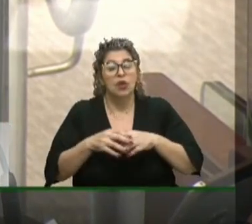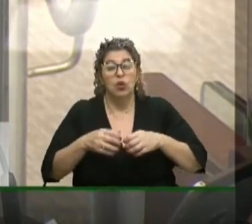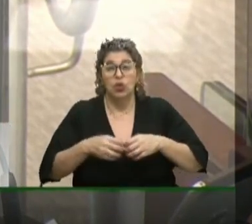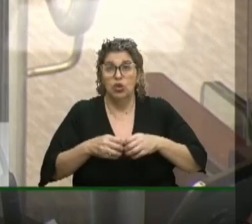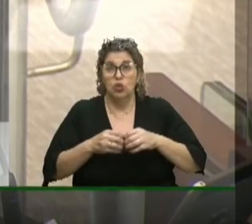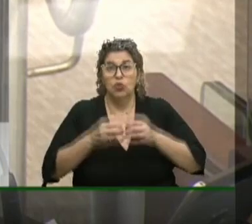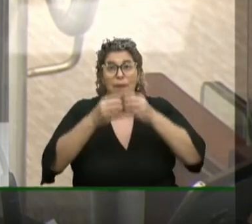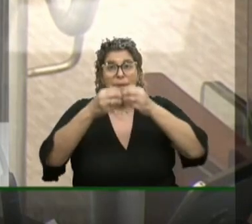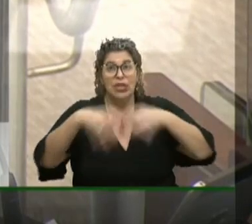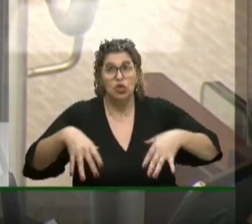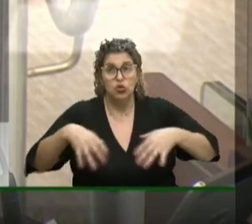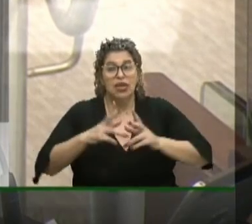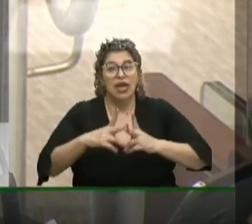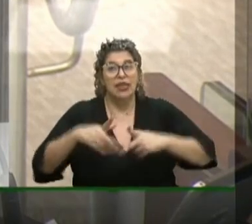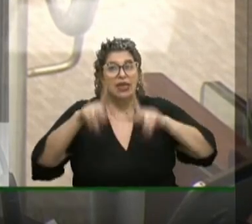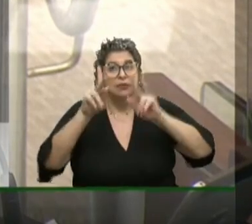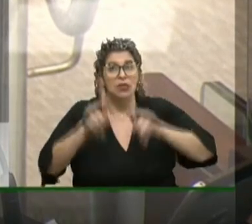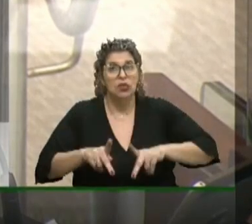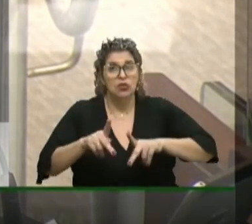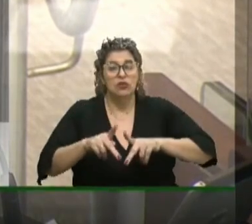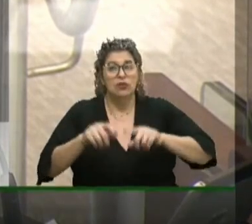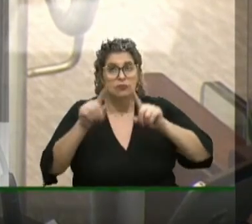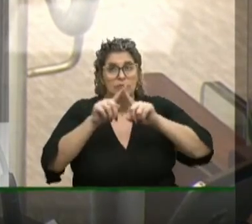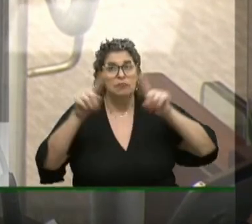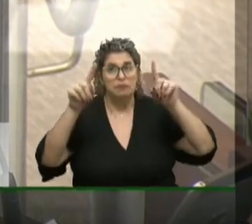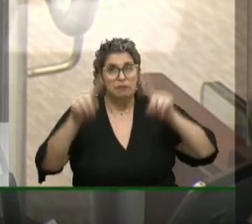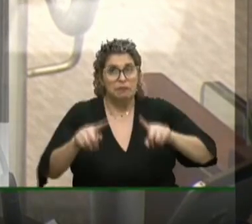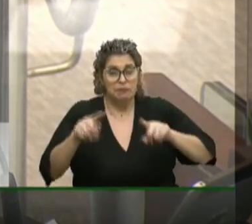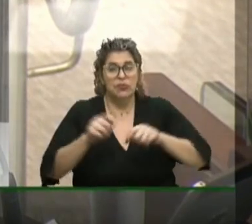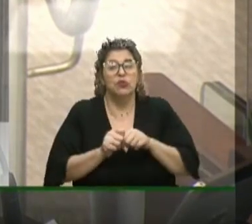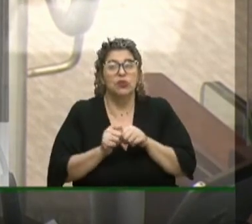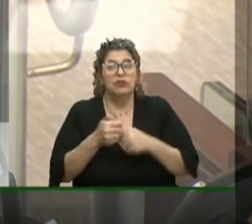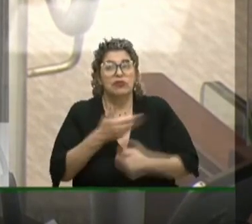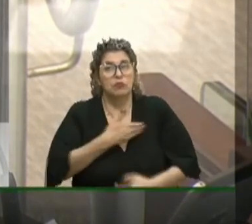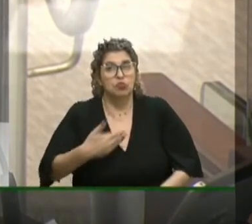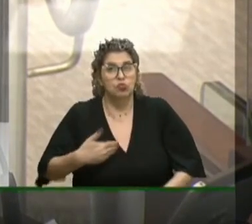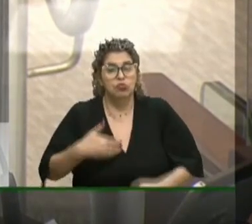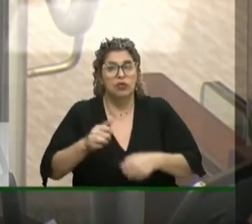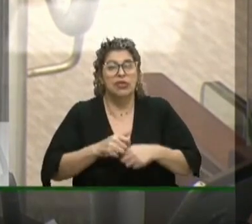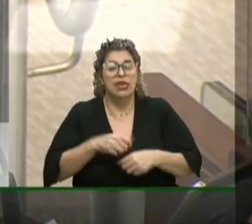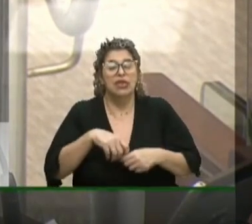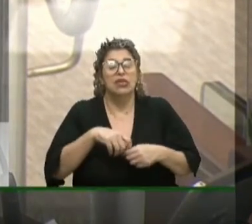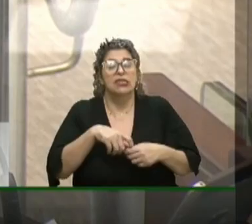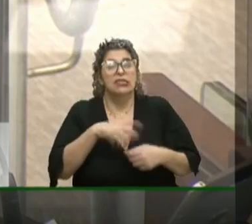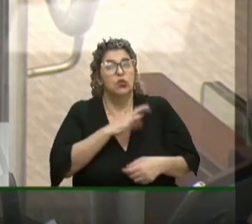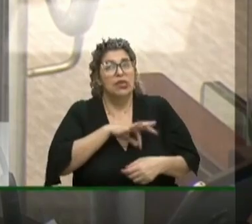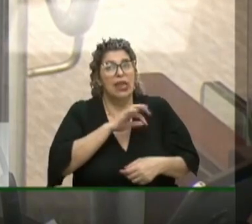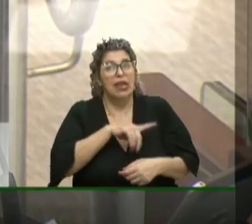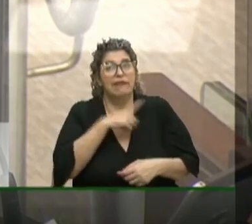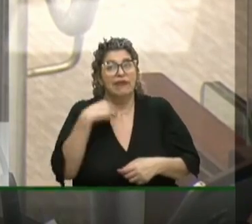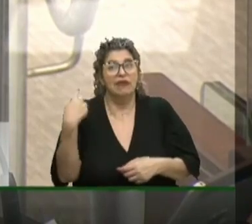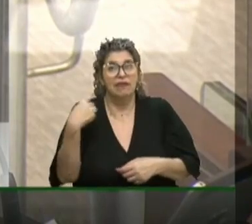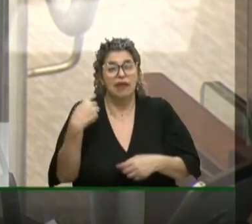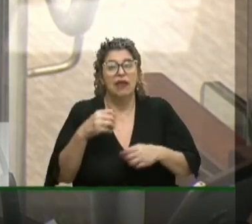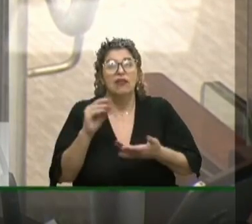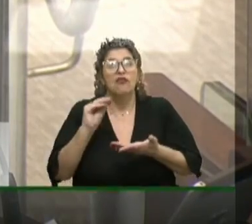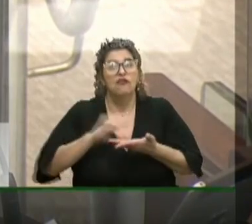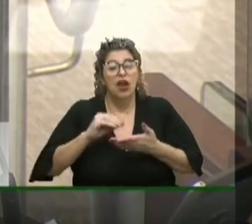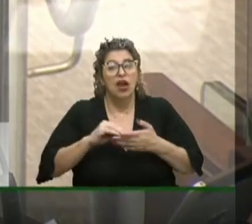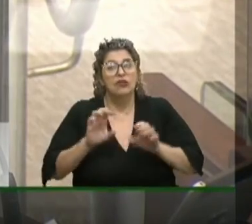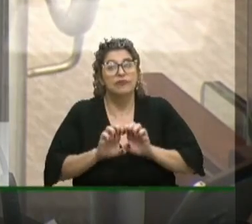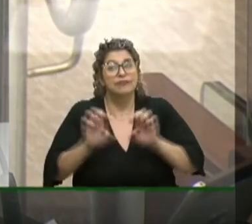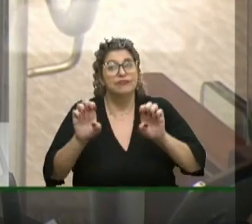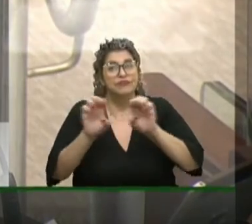prejudicados são a população os servidores que têm seus salários atrasados a falta de infraestrutura e todos os problemas